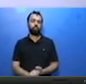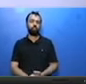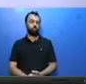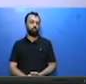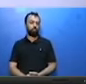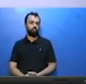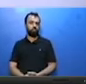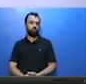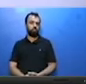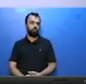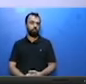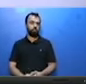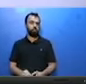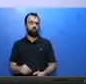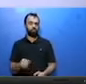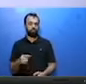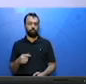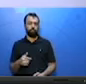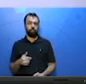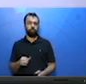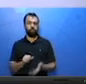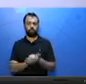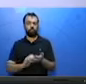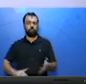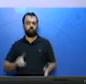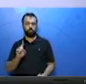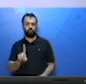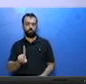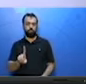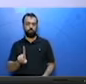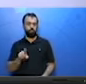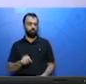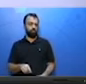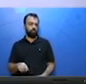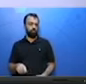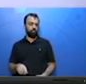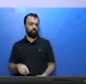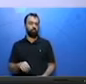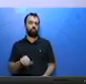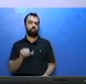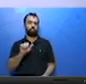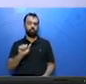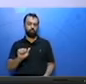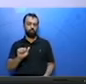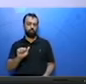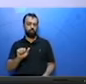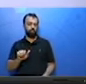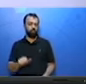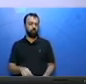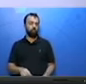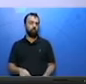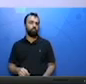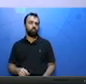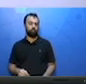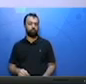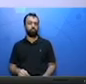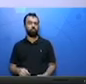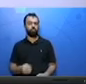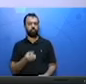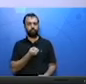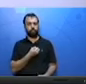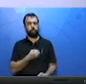E tem dessa situação problema. Questão 1. Nas coordenadas do ponto A, que nome se dá ao valor 8 e ao